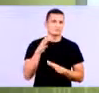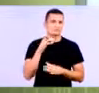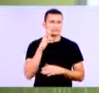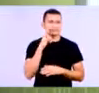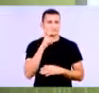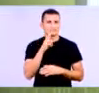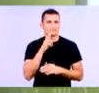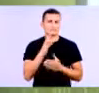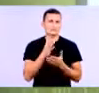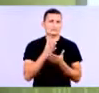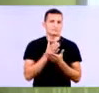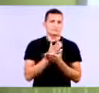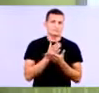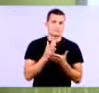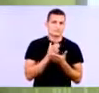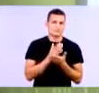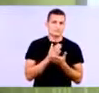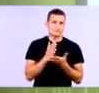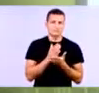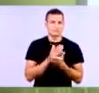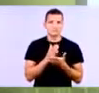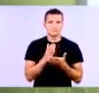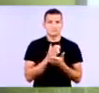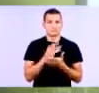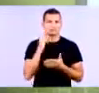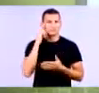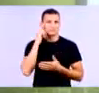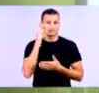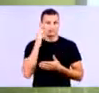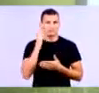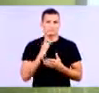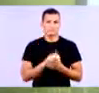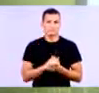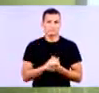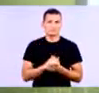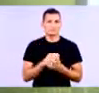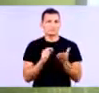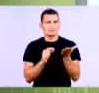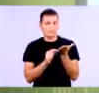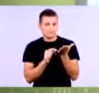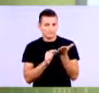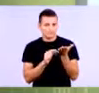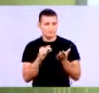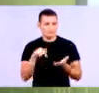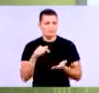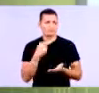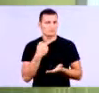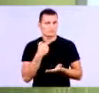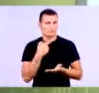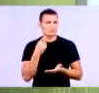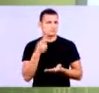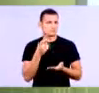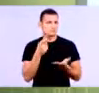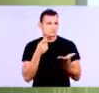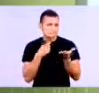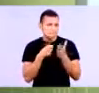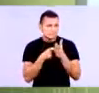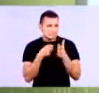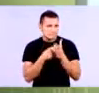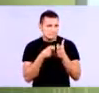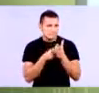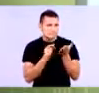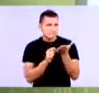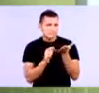de algum um chefe imediato, olha, o pendrive aqui não pode, aí você tenta colocar lá o pendrive, ele não